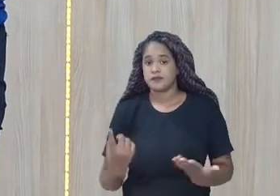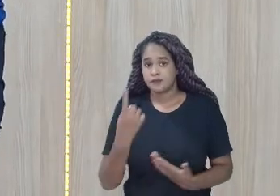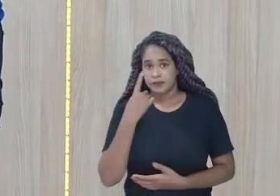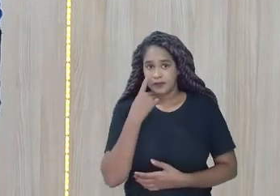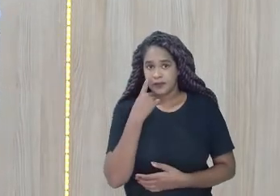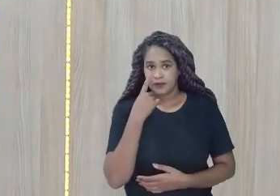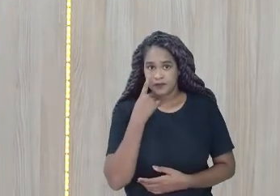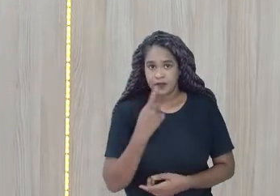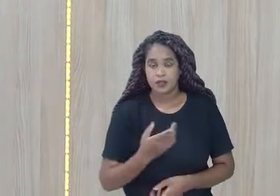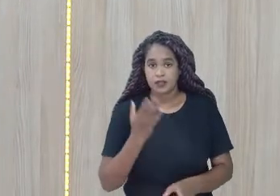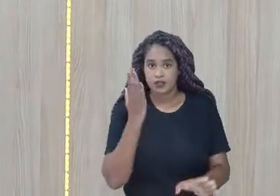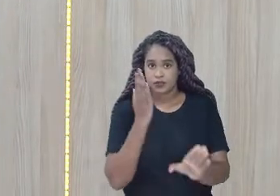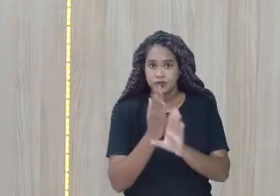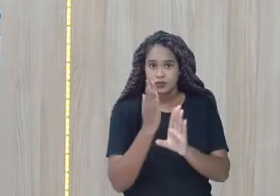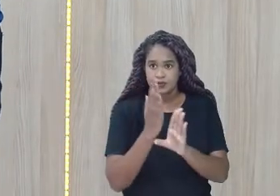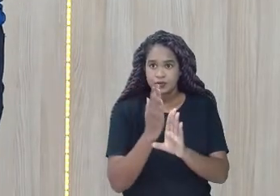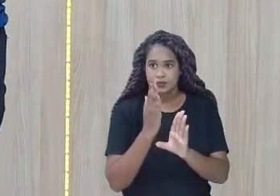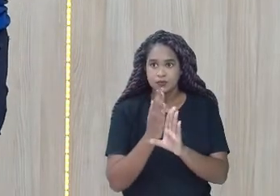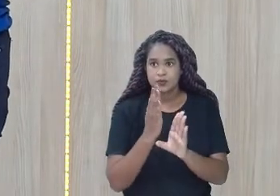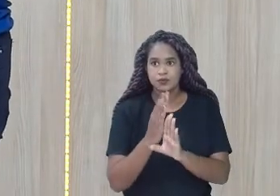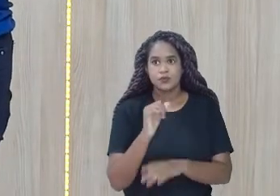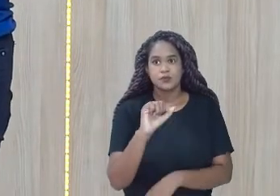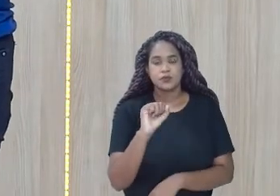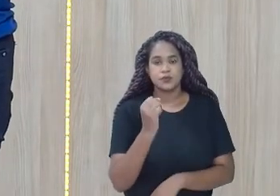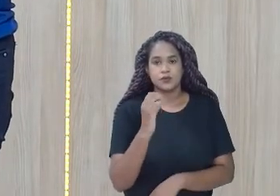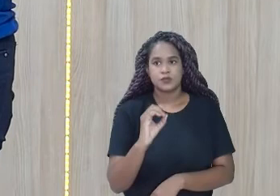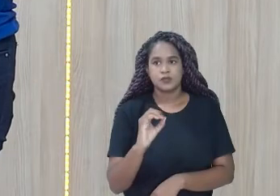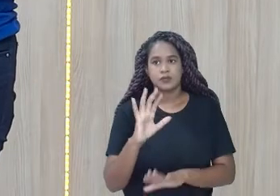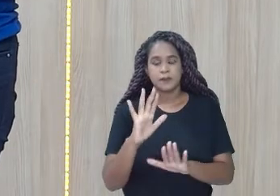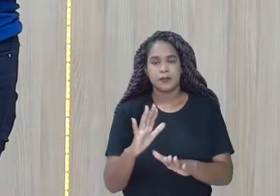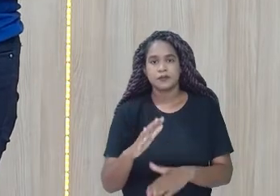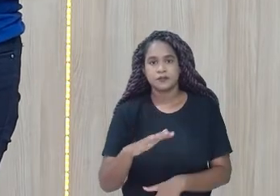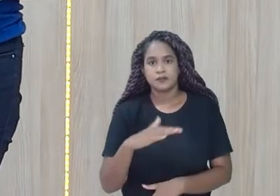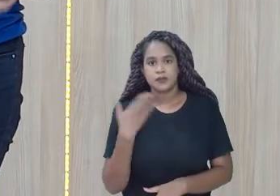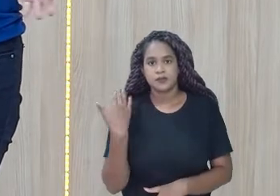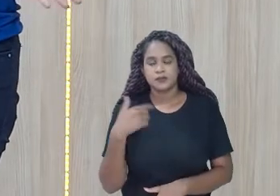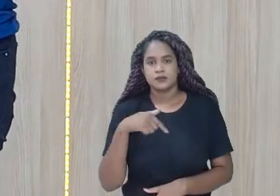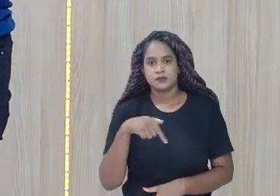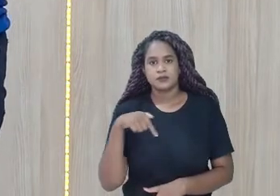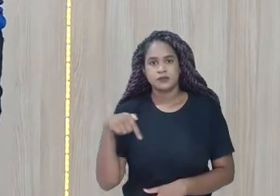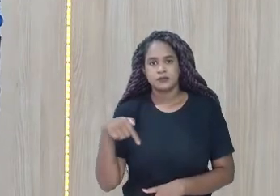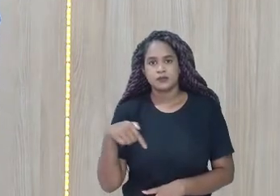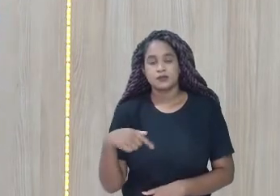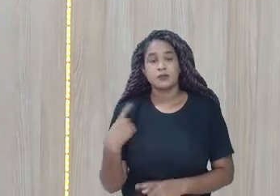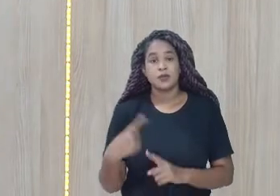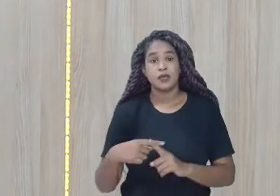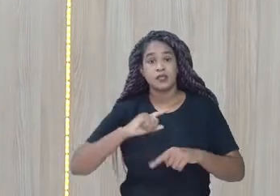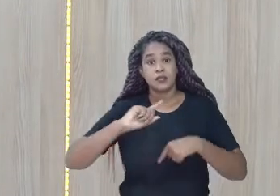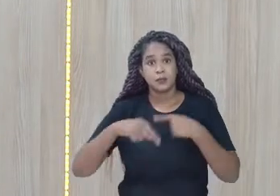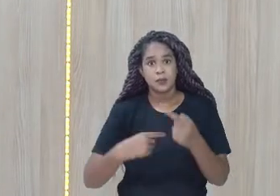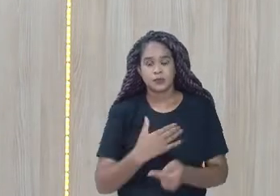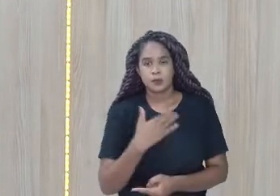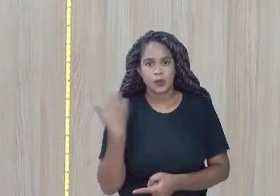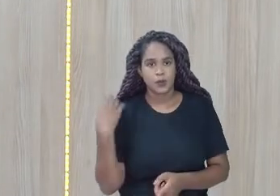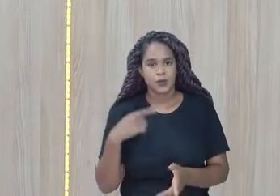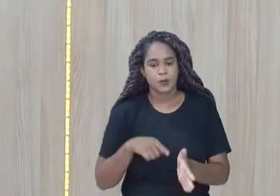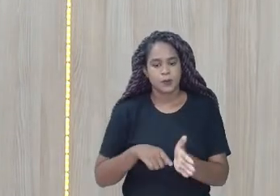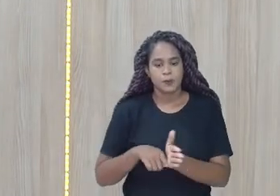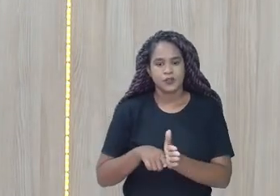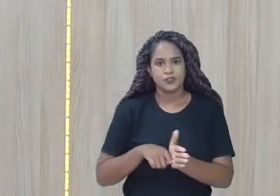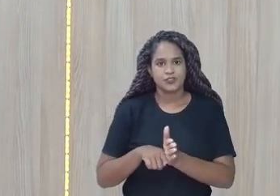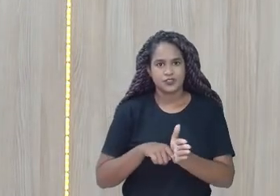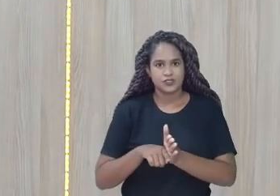detectado em 80, mas ela morreu em 77, porque depois que ela morreu, eles pesquisaram, né? Eles fizeram